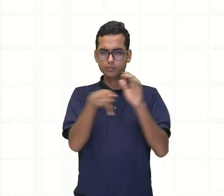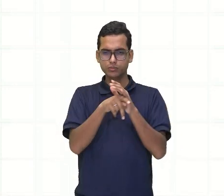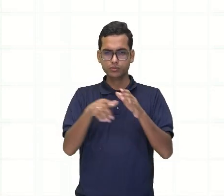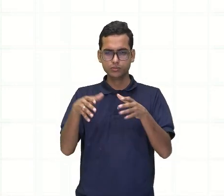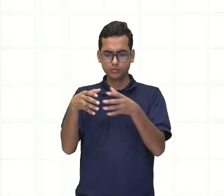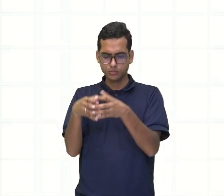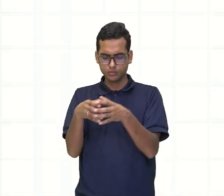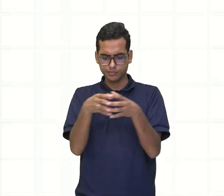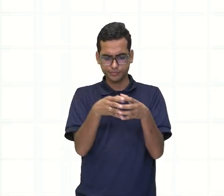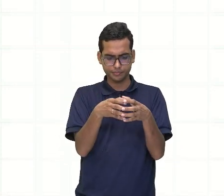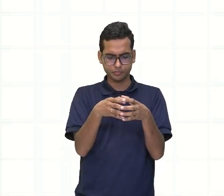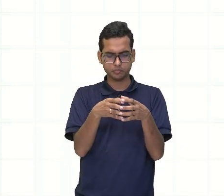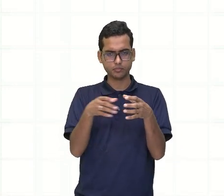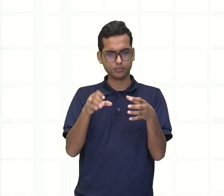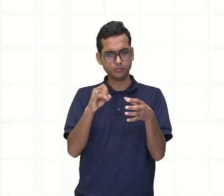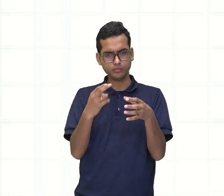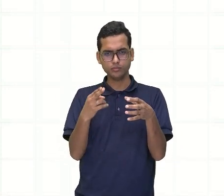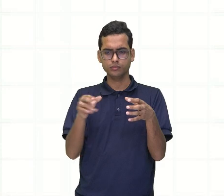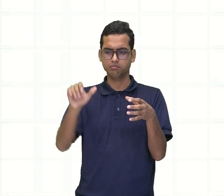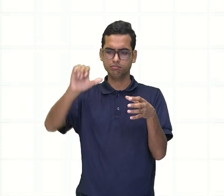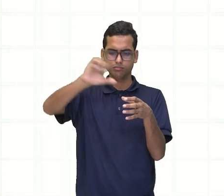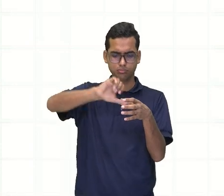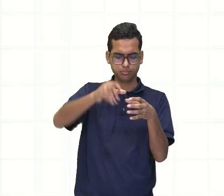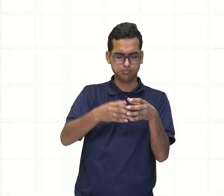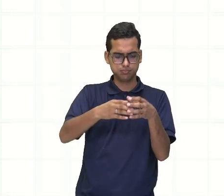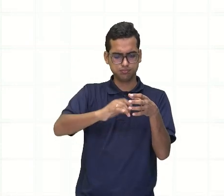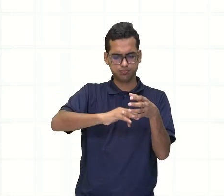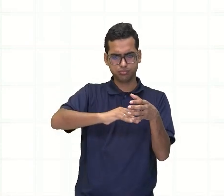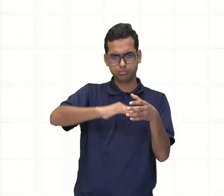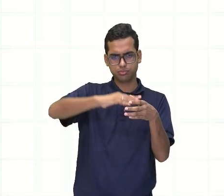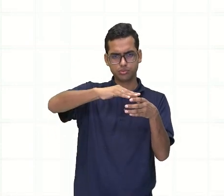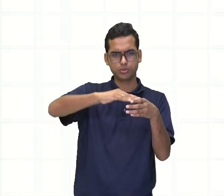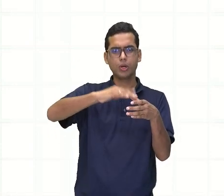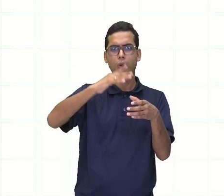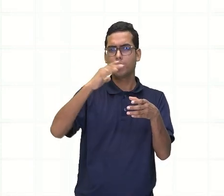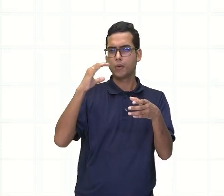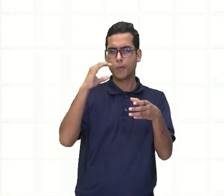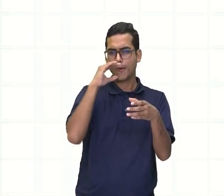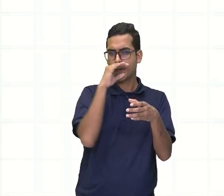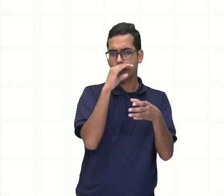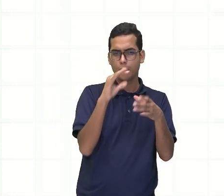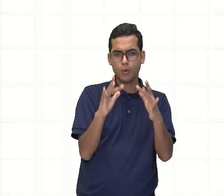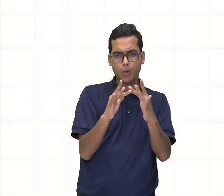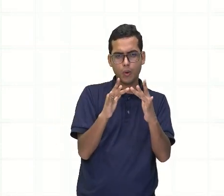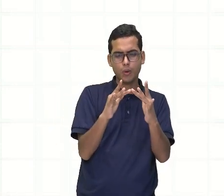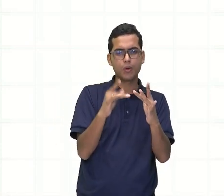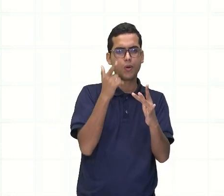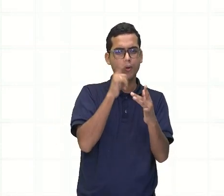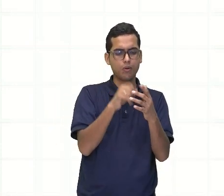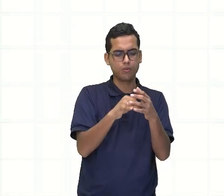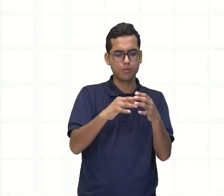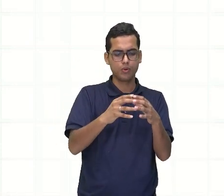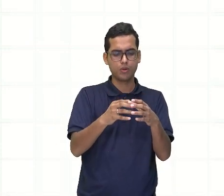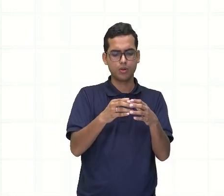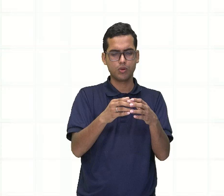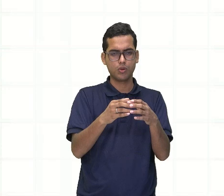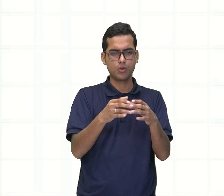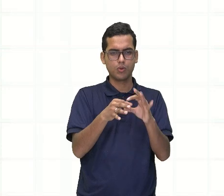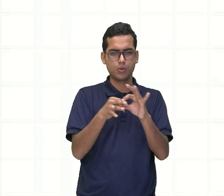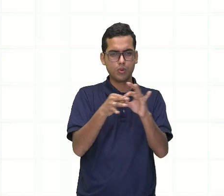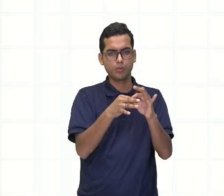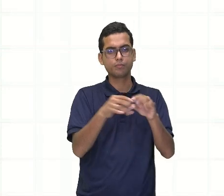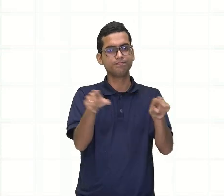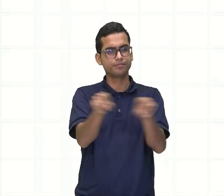James também, né, passou a ser utilizado, né, como unidade de